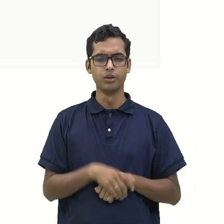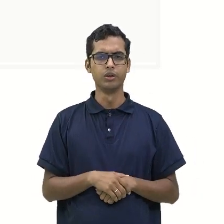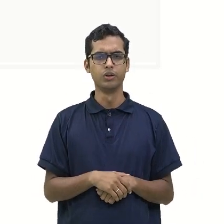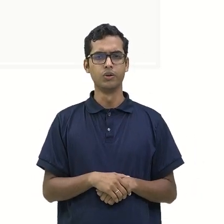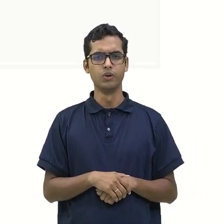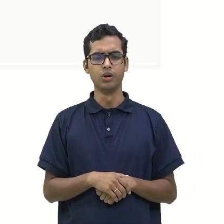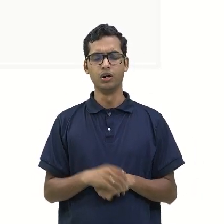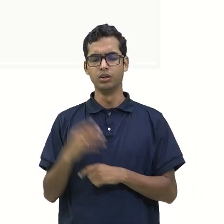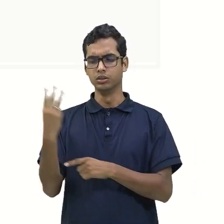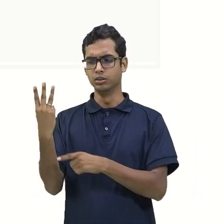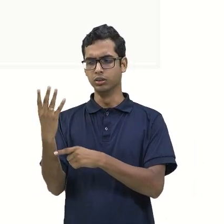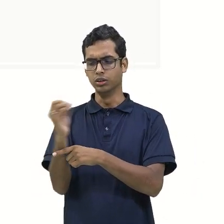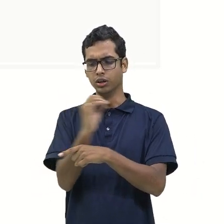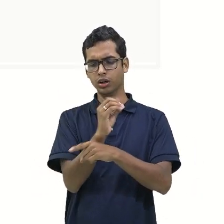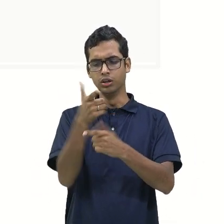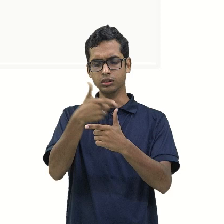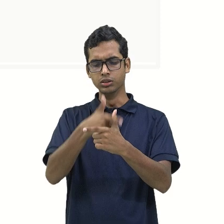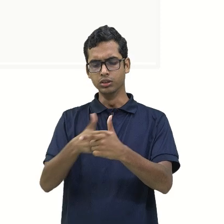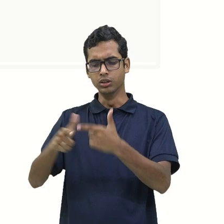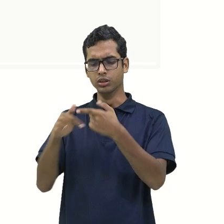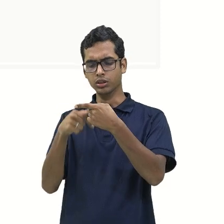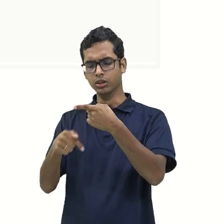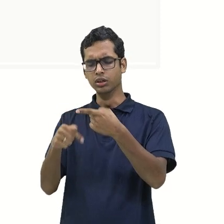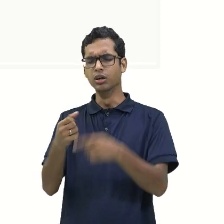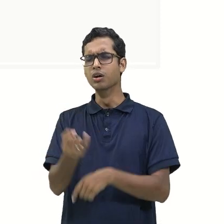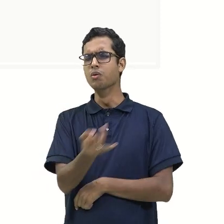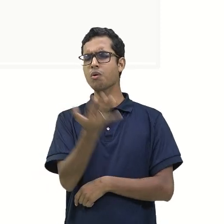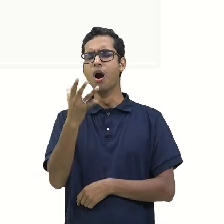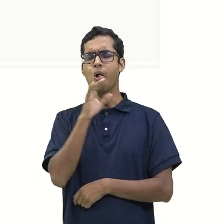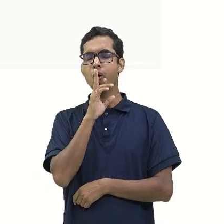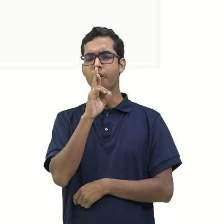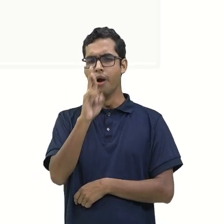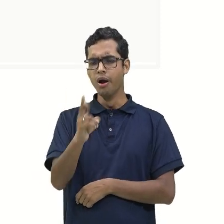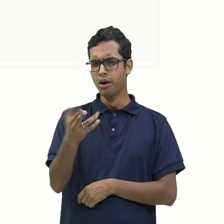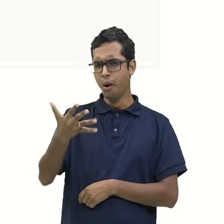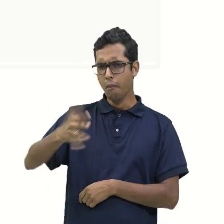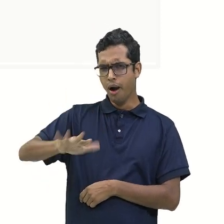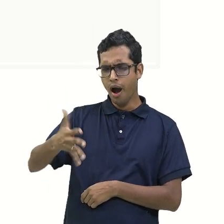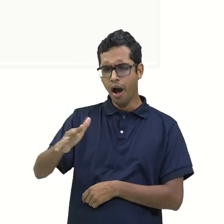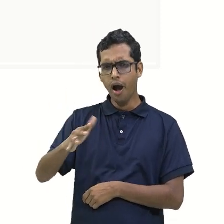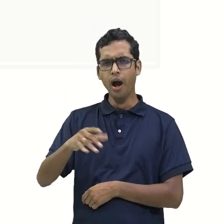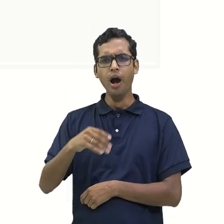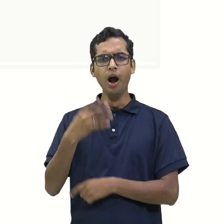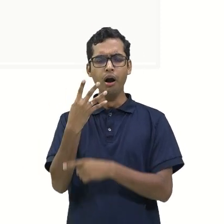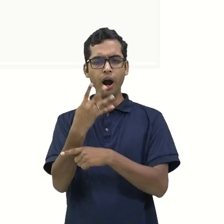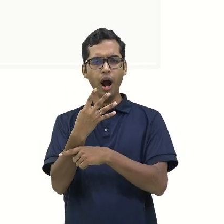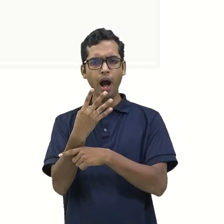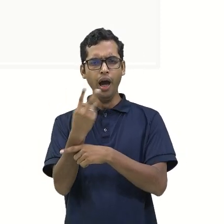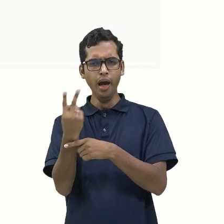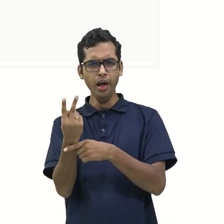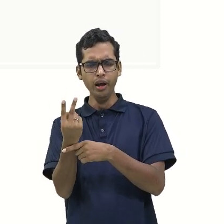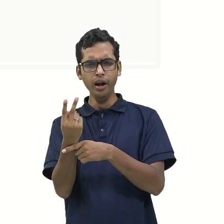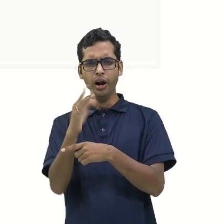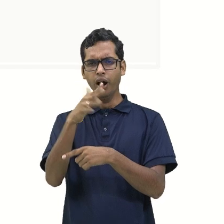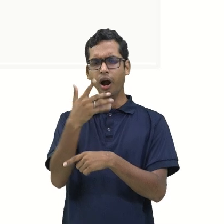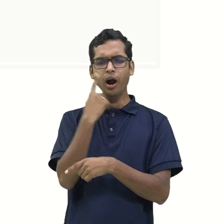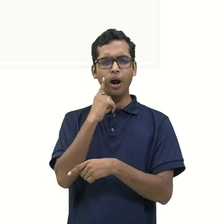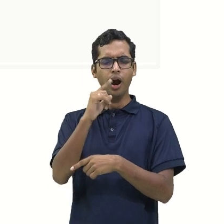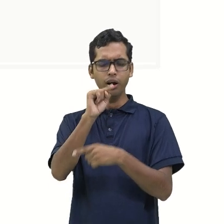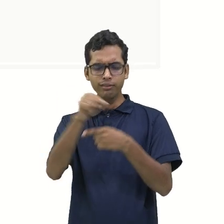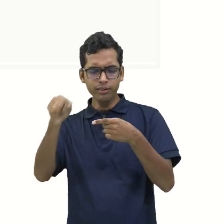300 dividido para 7 vai resultar aqui aproximadamente, tá? Vou deixar